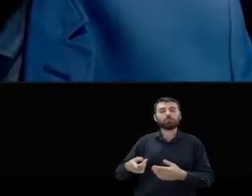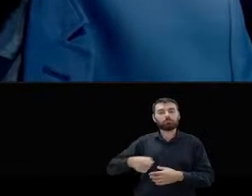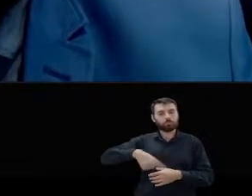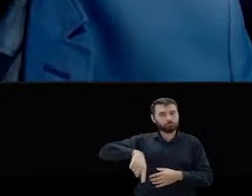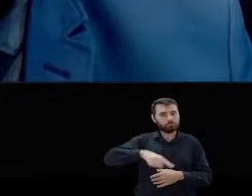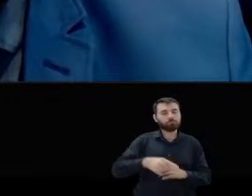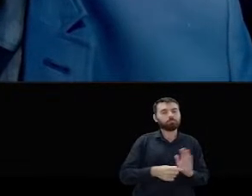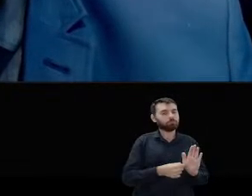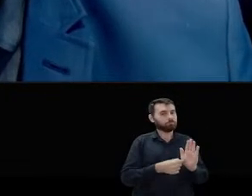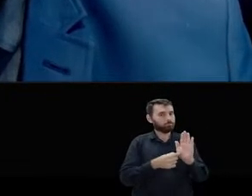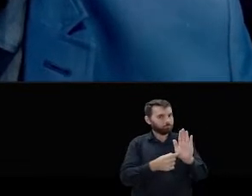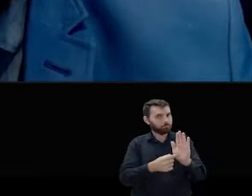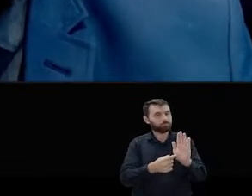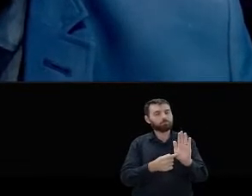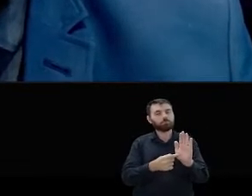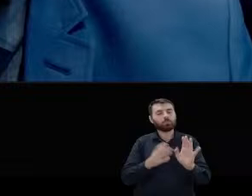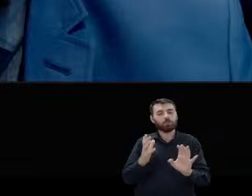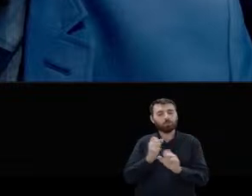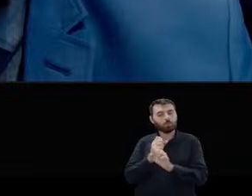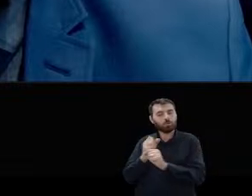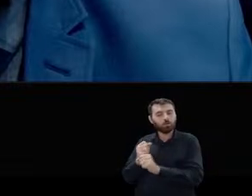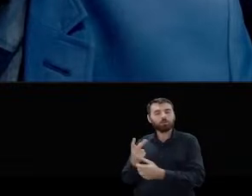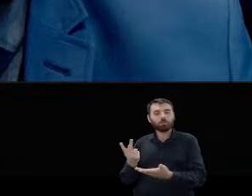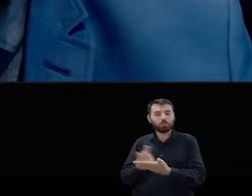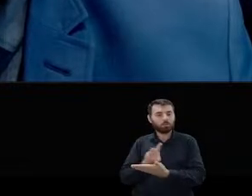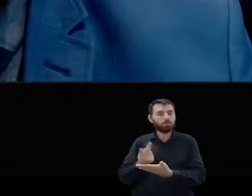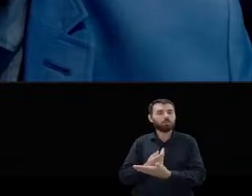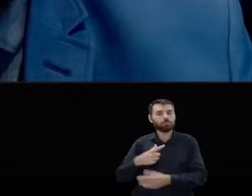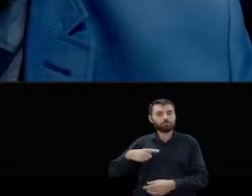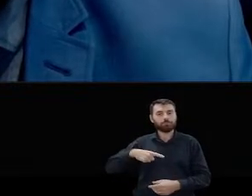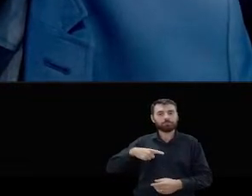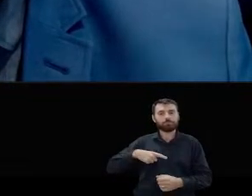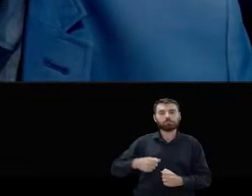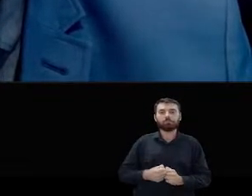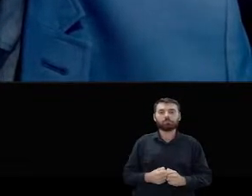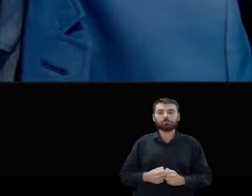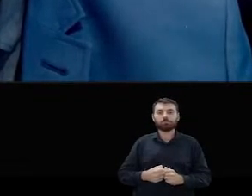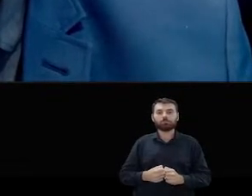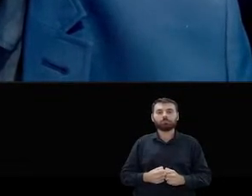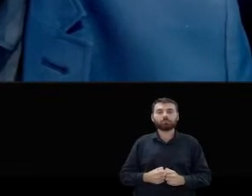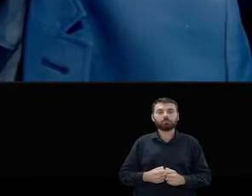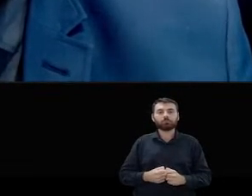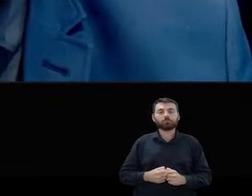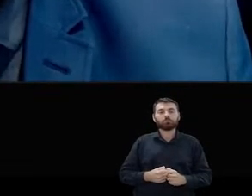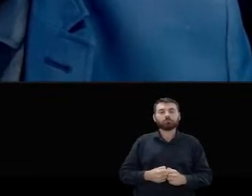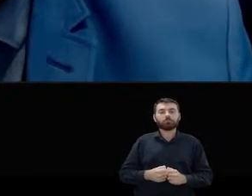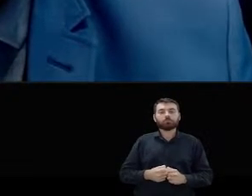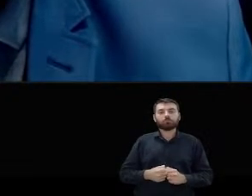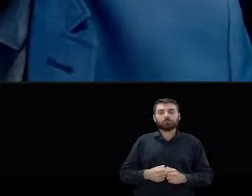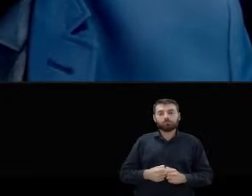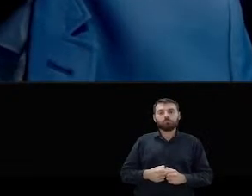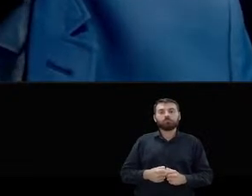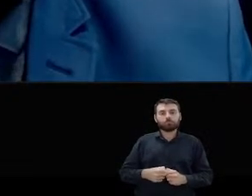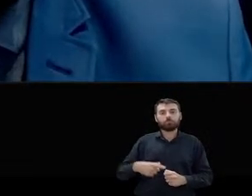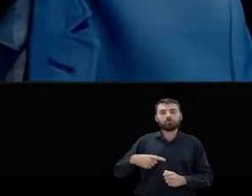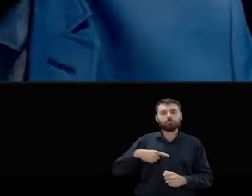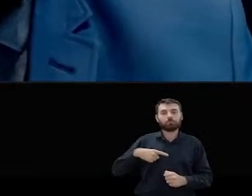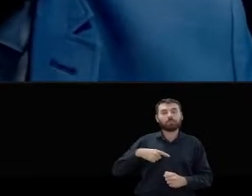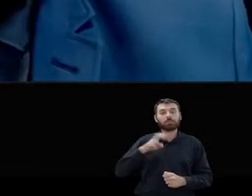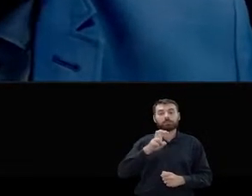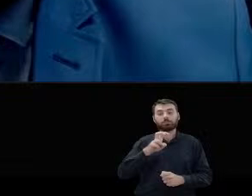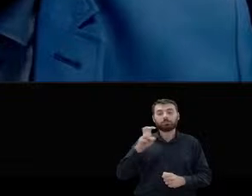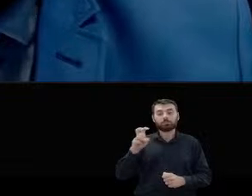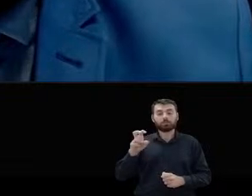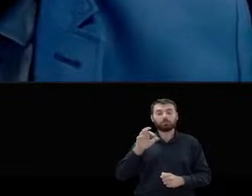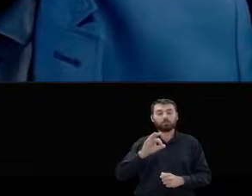aos autos, né? Em que pese a convenção coletiva tenha previsão de 55%, mas é no mínimo 55%. Ela não